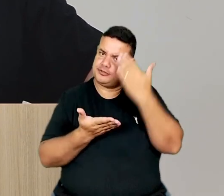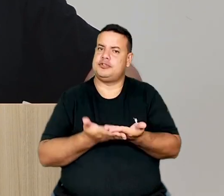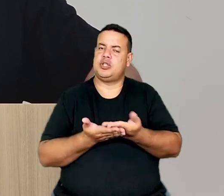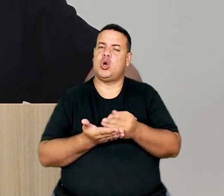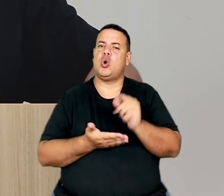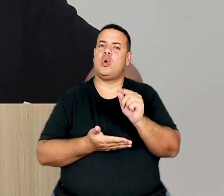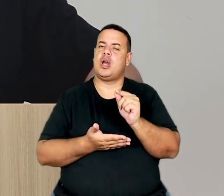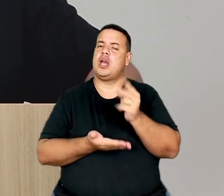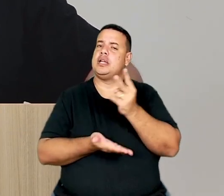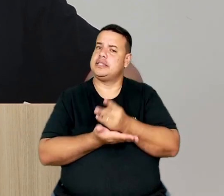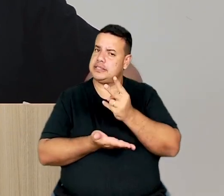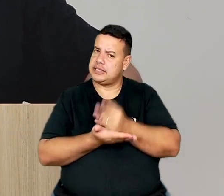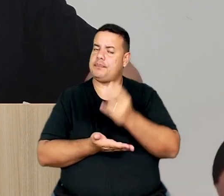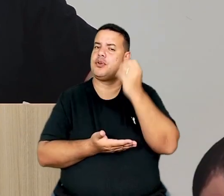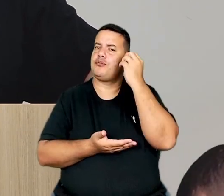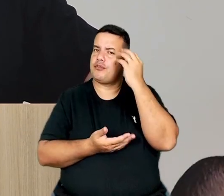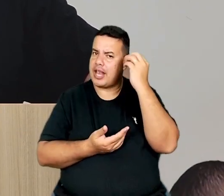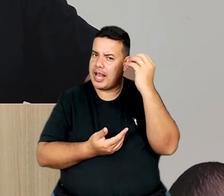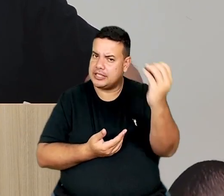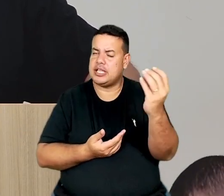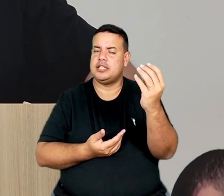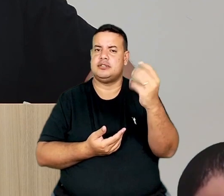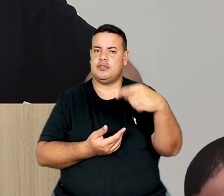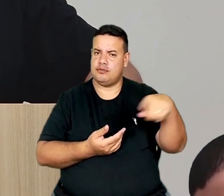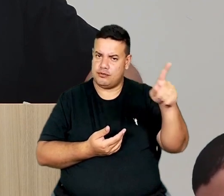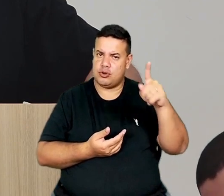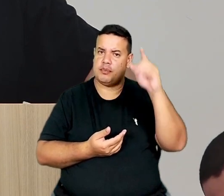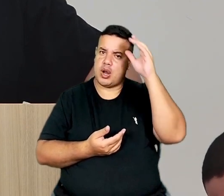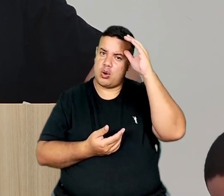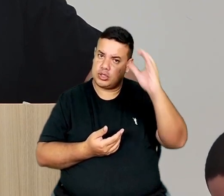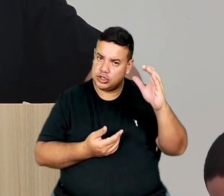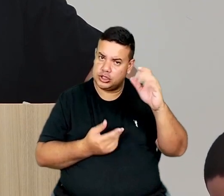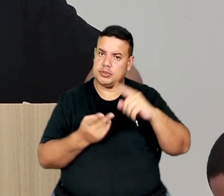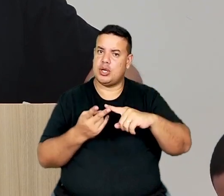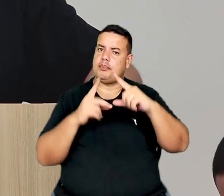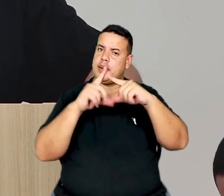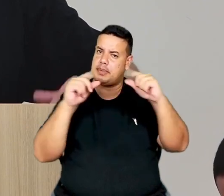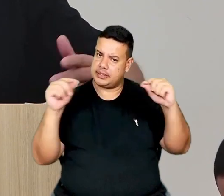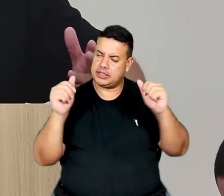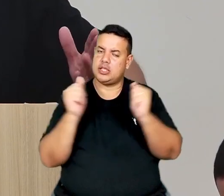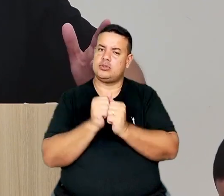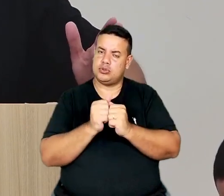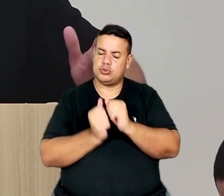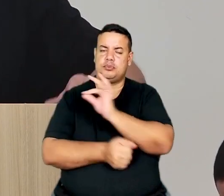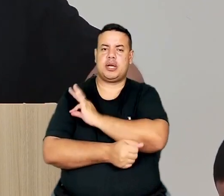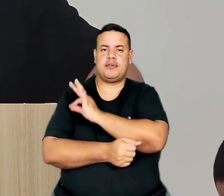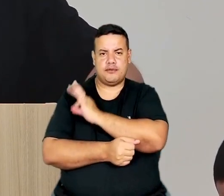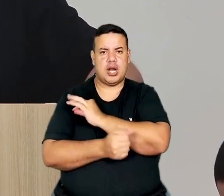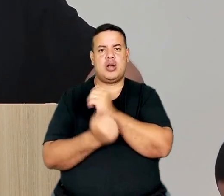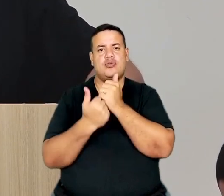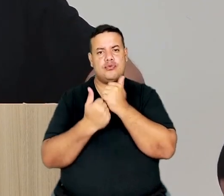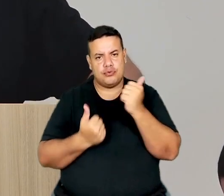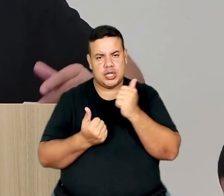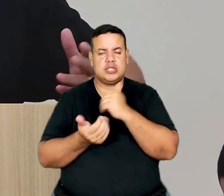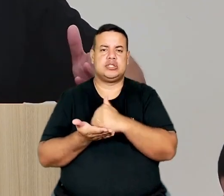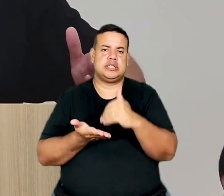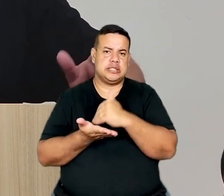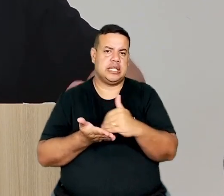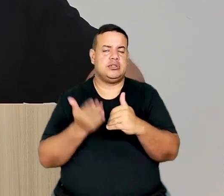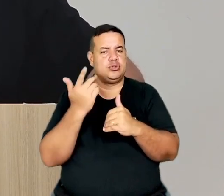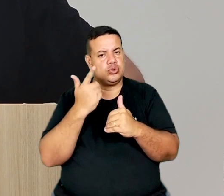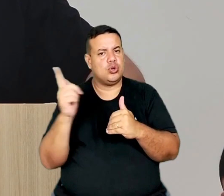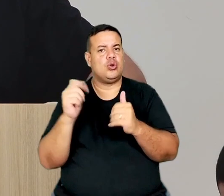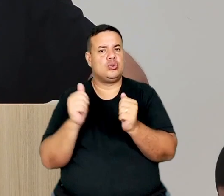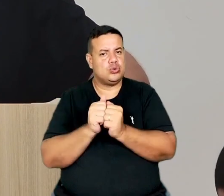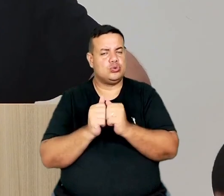as vezes em que fui, tanto para Curitiba como para Brasília, acompanhado do nosso prefeito, do vice-prefeito, de outros secretários e de